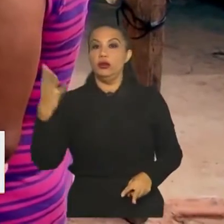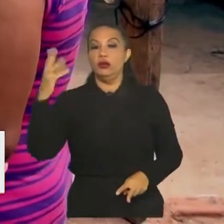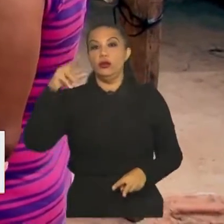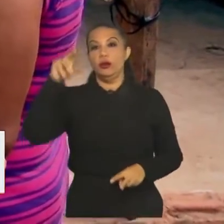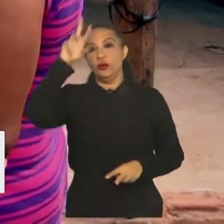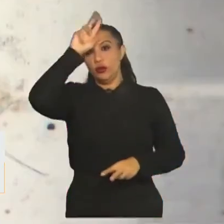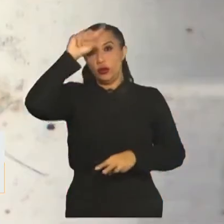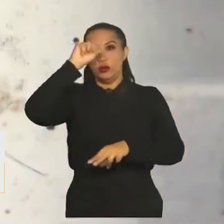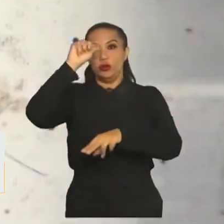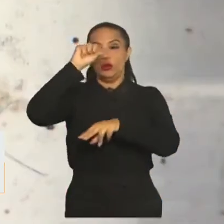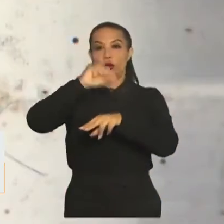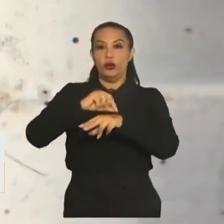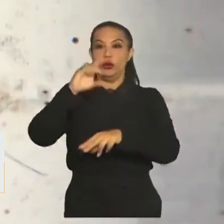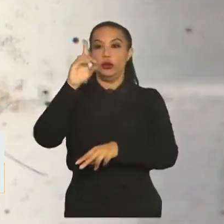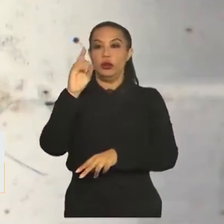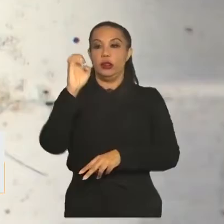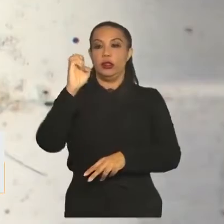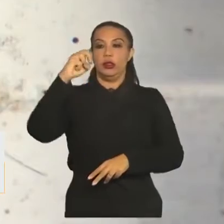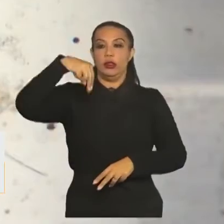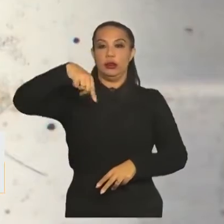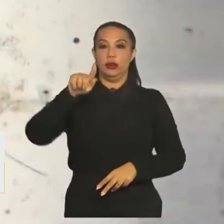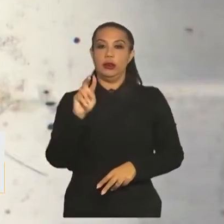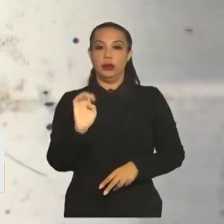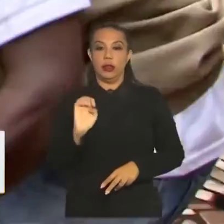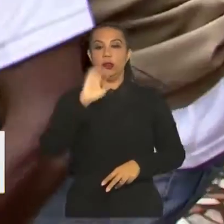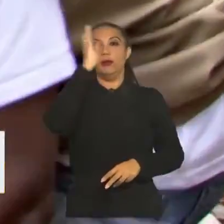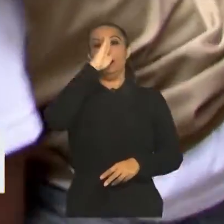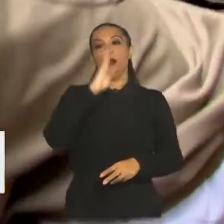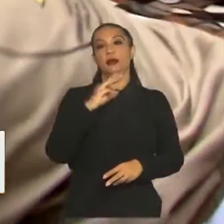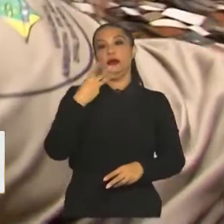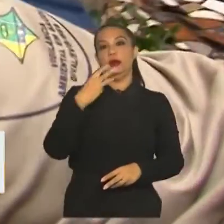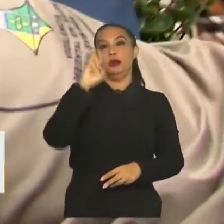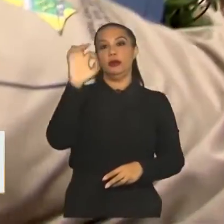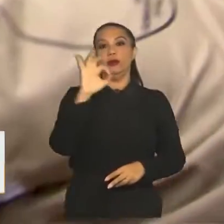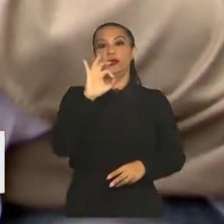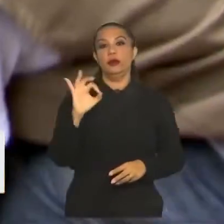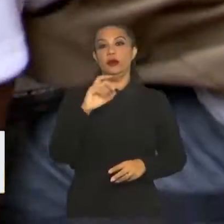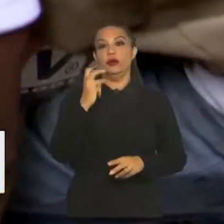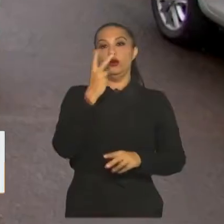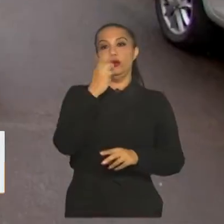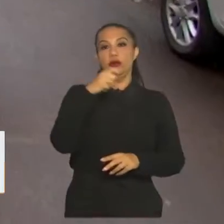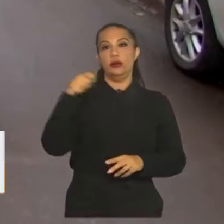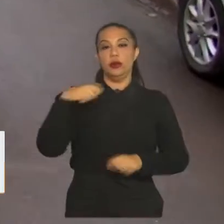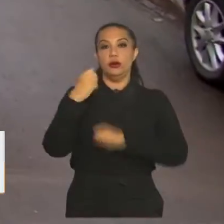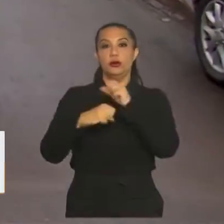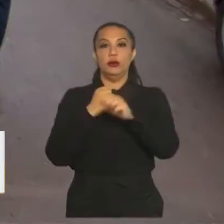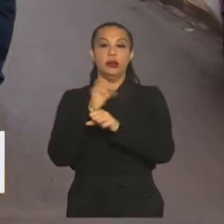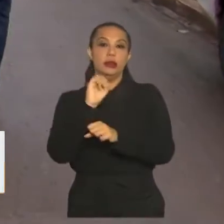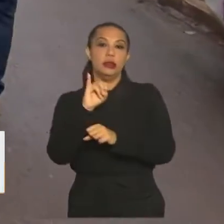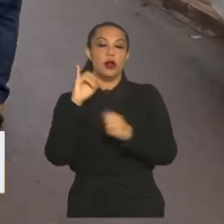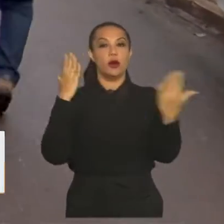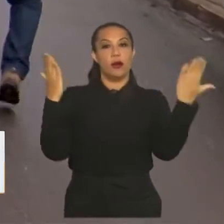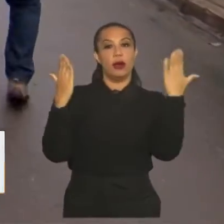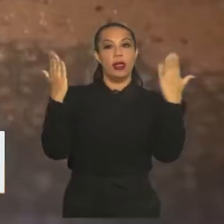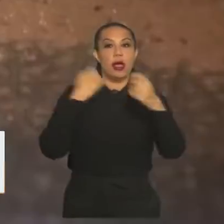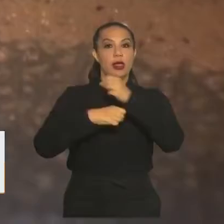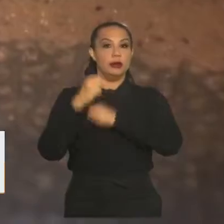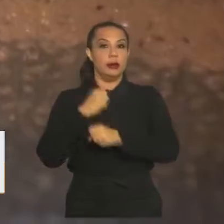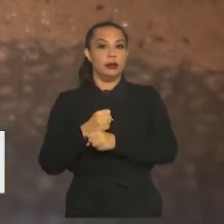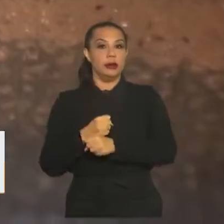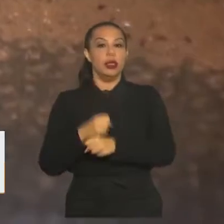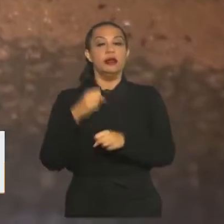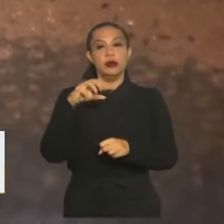casos de dengue no Brasil cresceu 35% nos dois primeiros meses do ano em relação ao ano passado